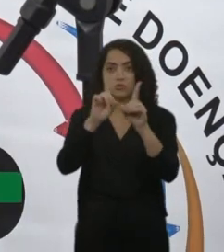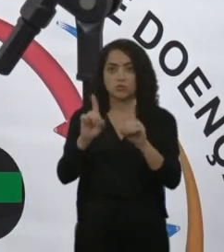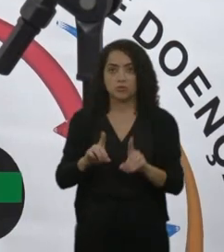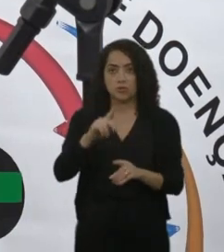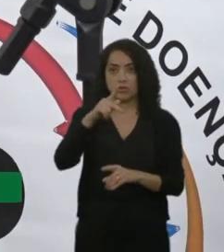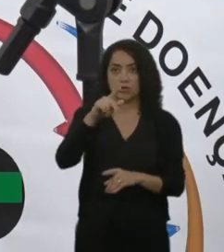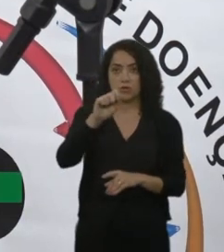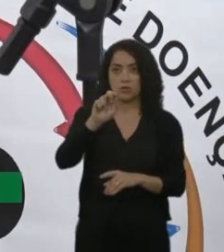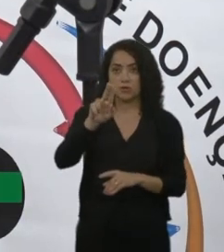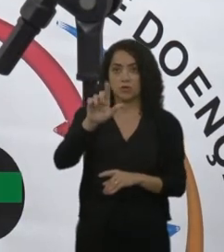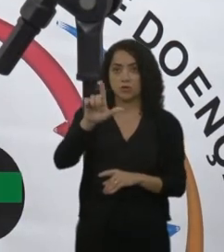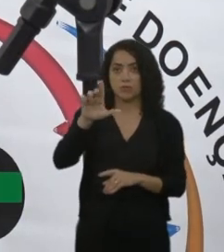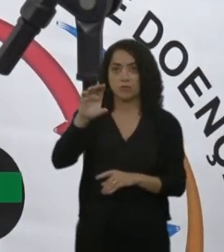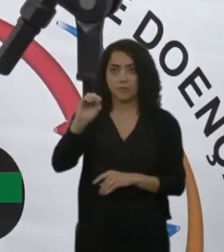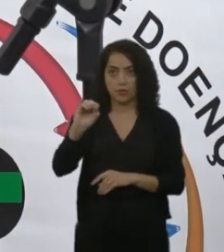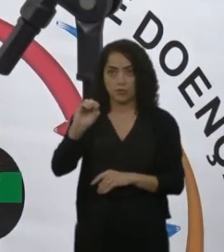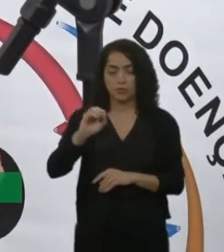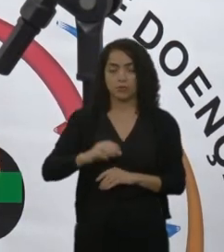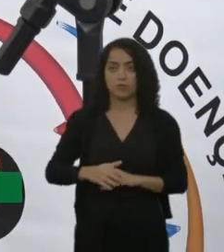Suldovski.